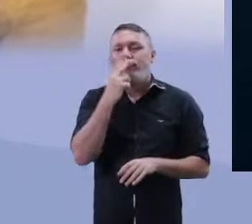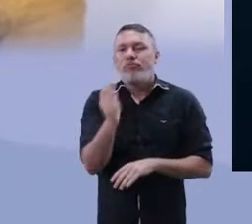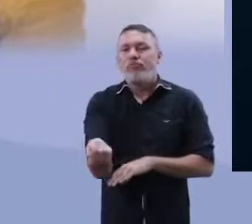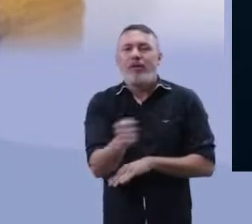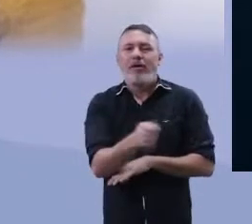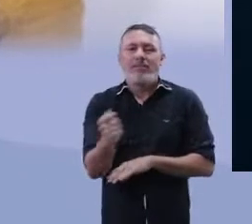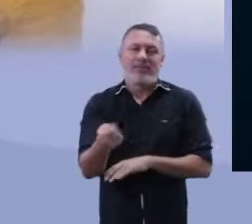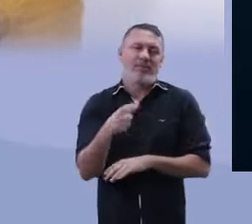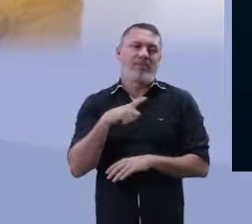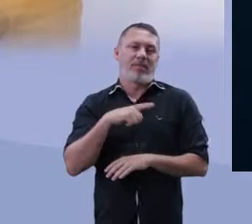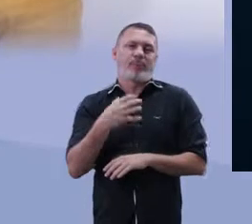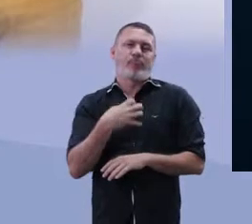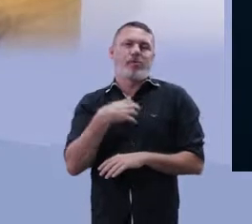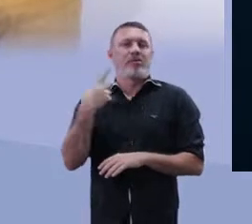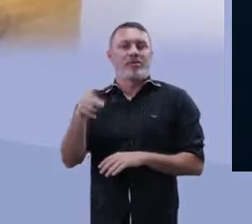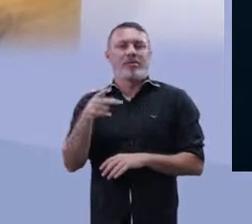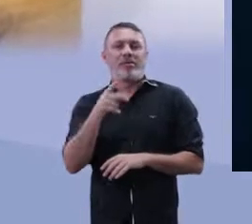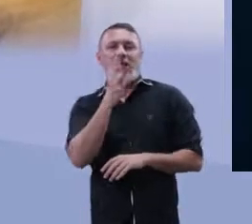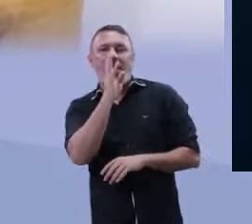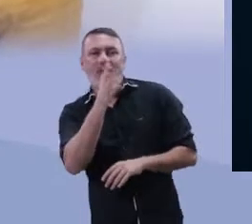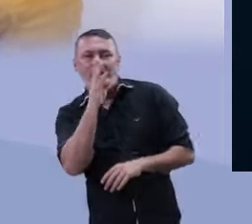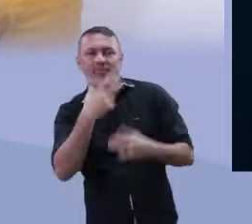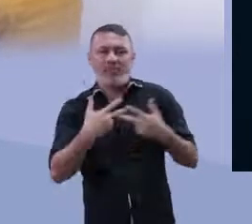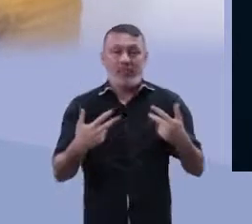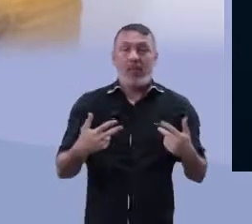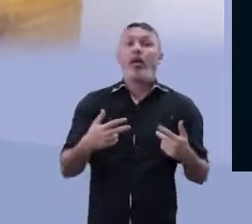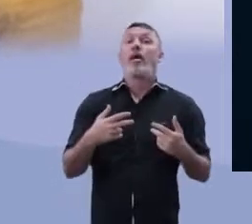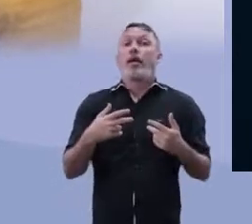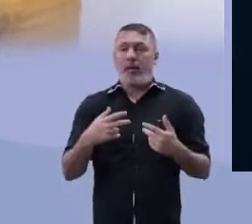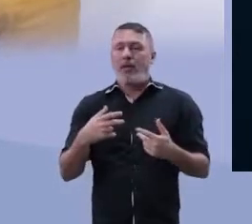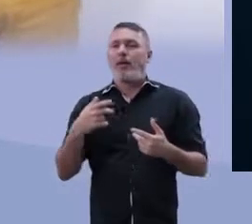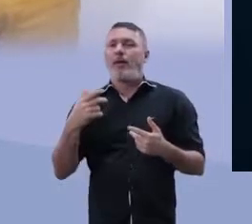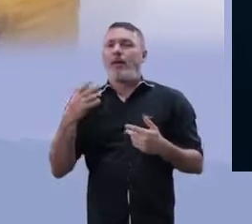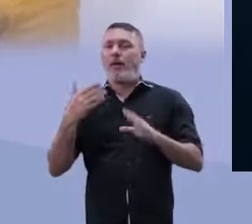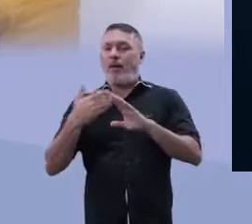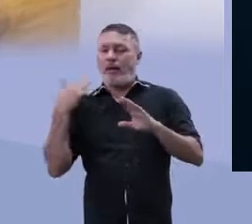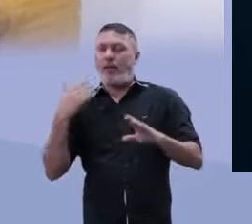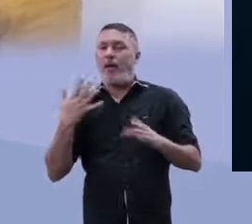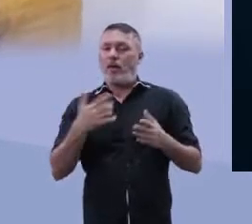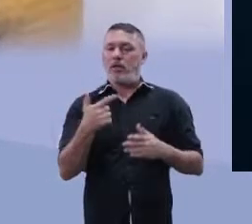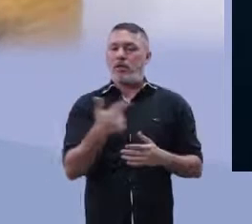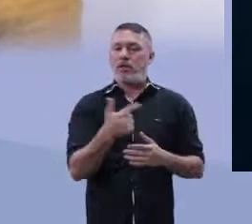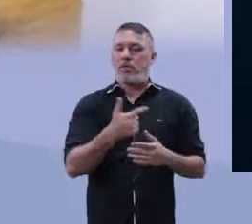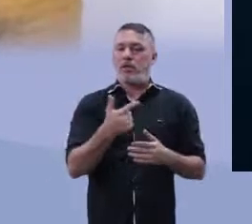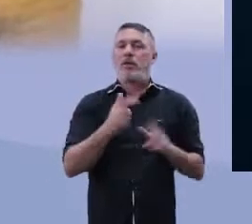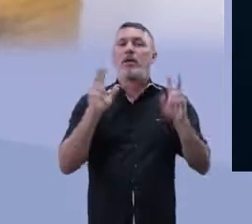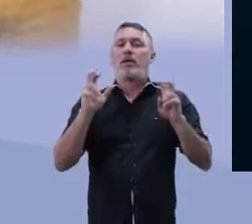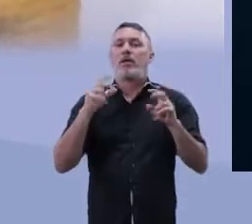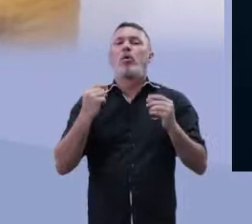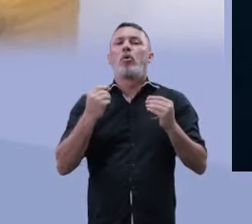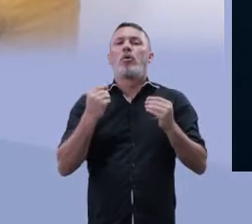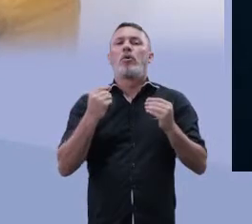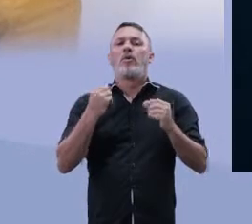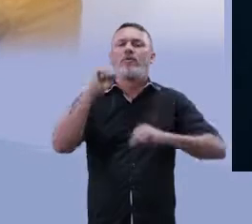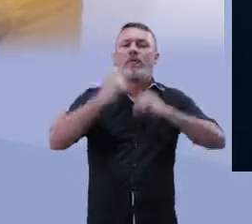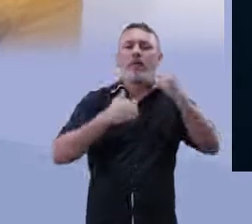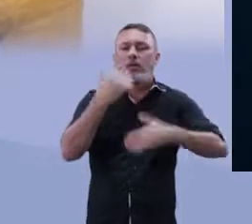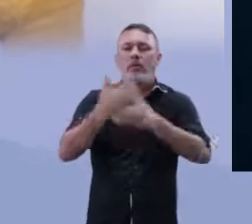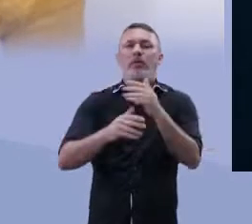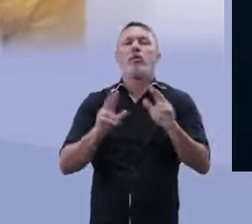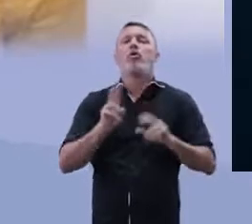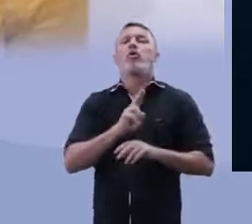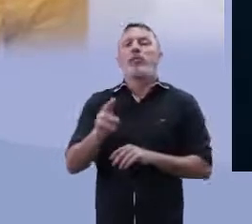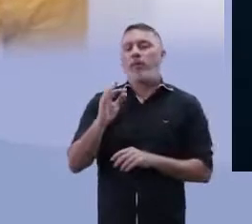habilidade muito grande. E aí é quando nós vamos ter esse modelo de produção, que é o chamado Fordismo, entre